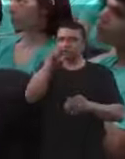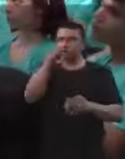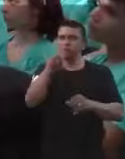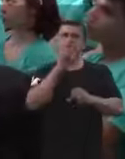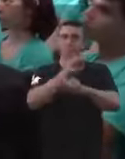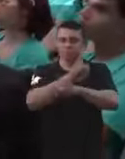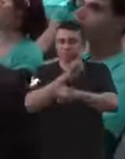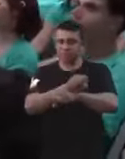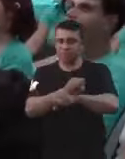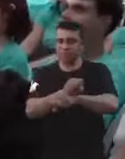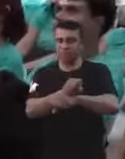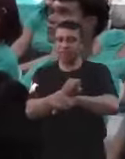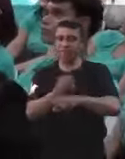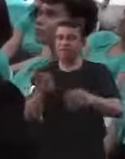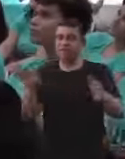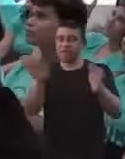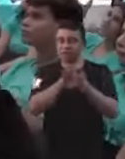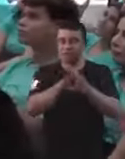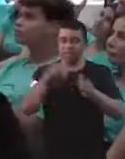Ou vai se encher do Espírito?